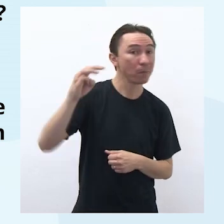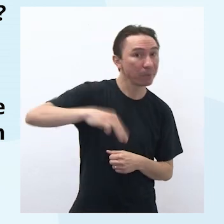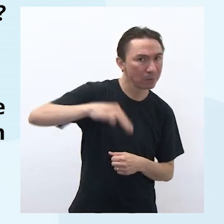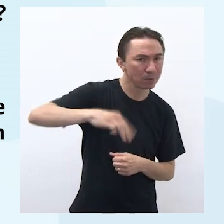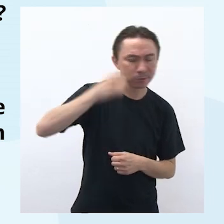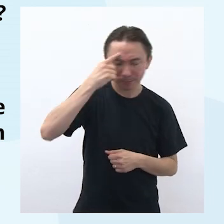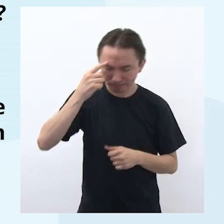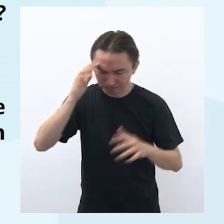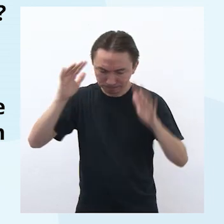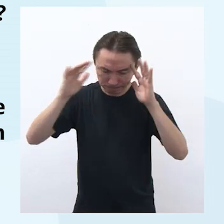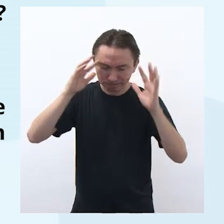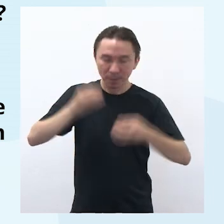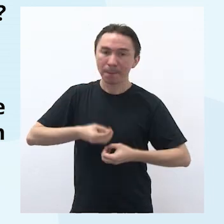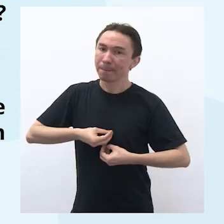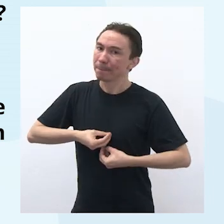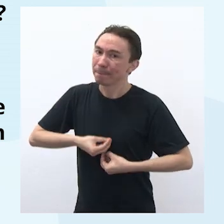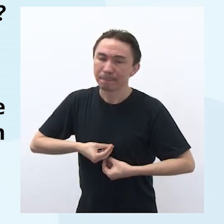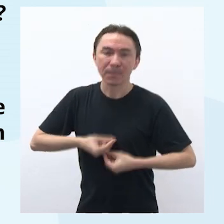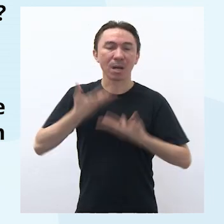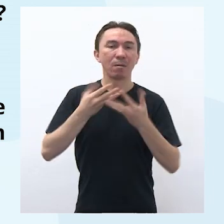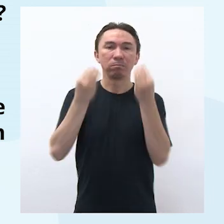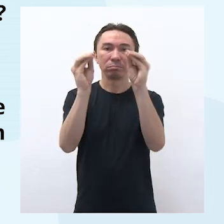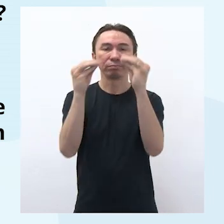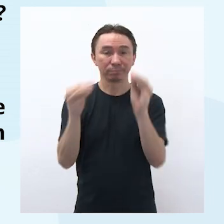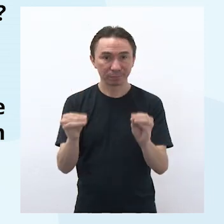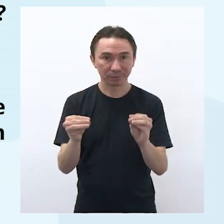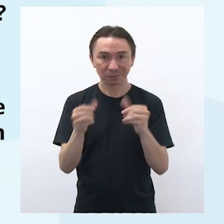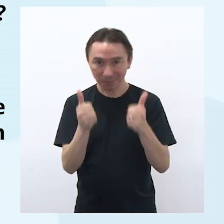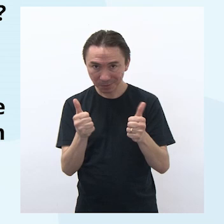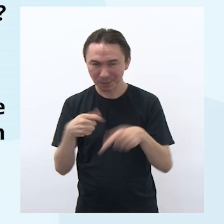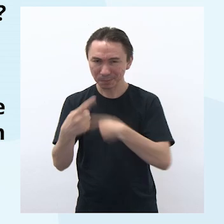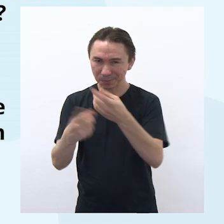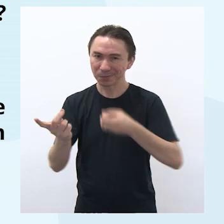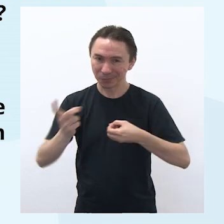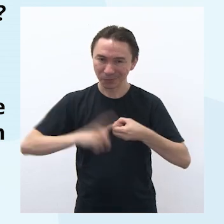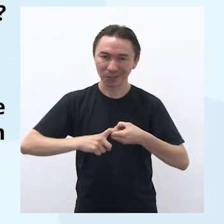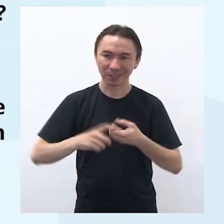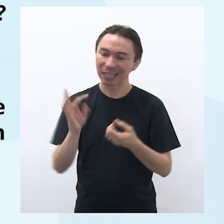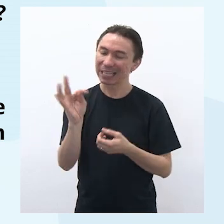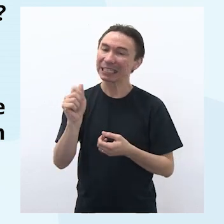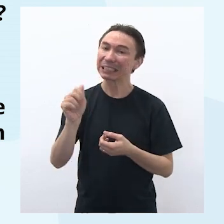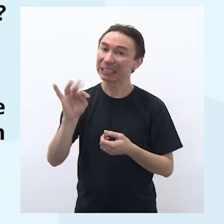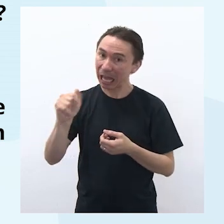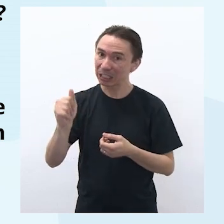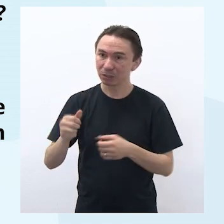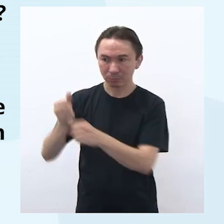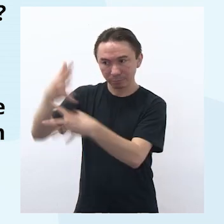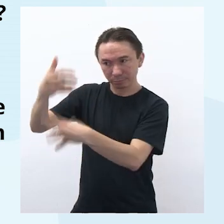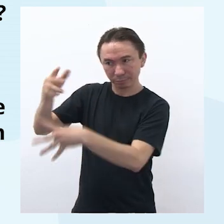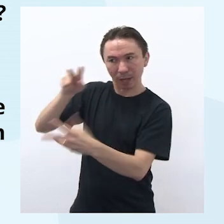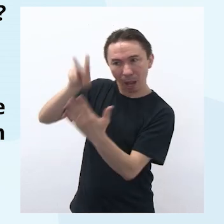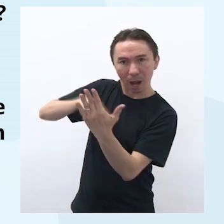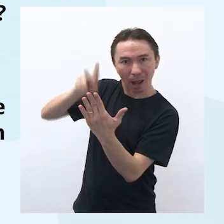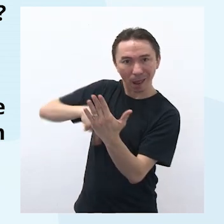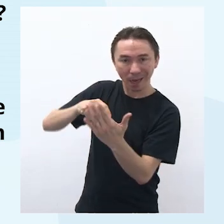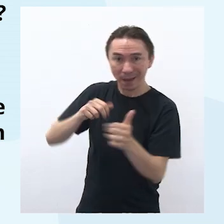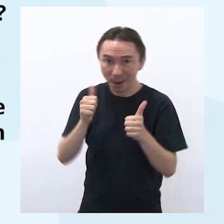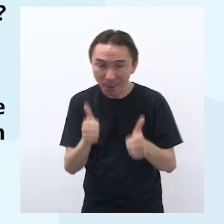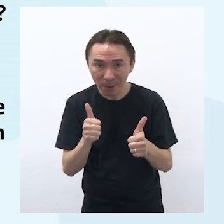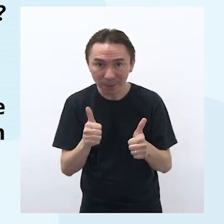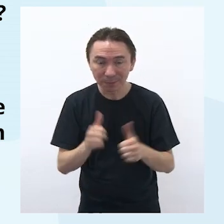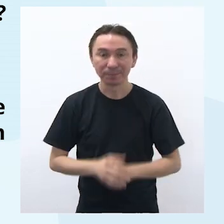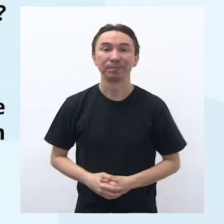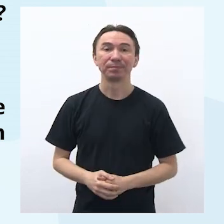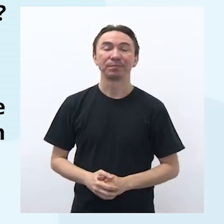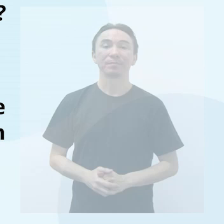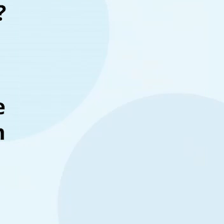possam trazer essas reflexões e voltamos com a Tati, que vai nos trazer, então, as contribuições de vocês.